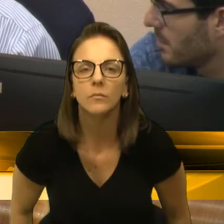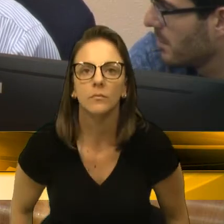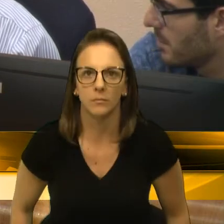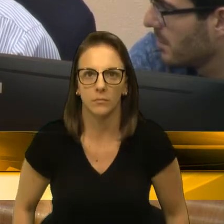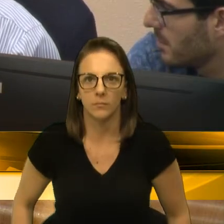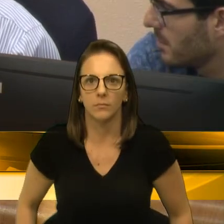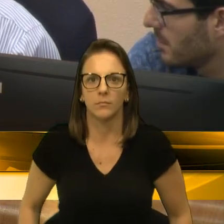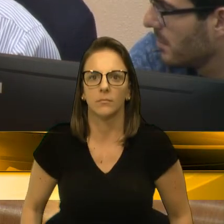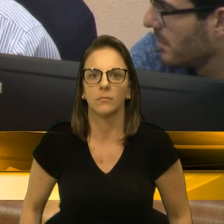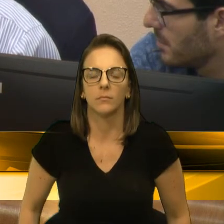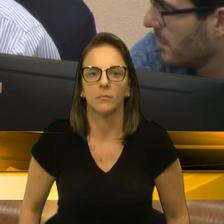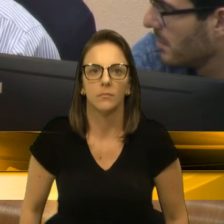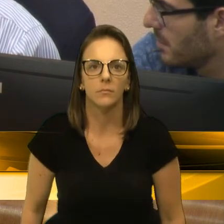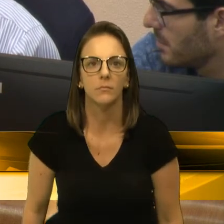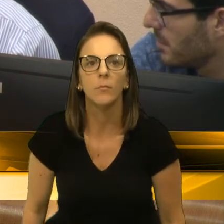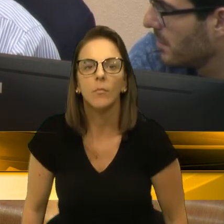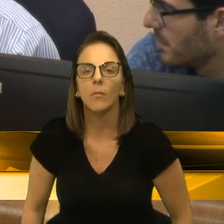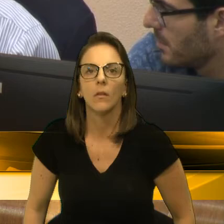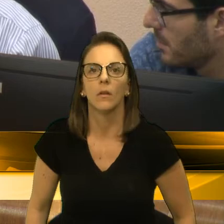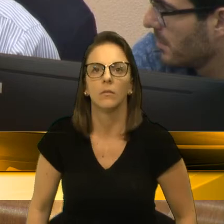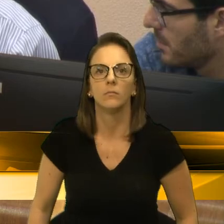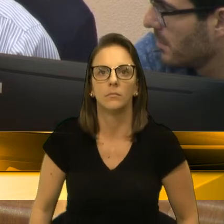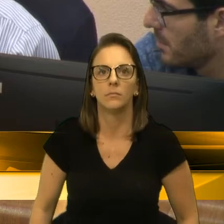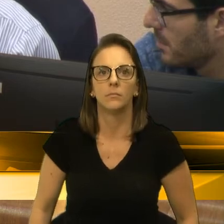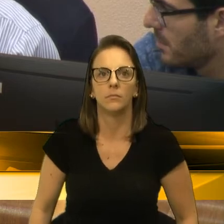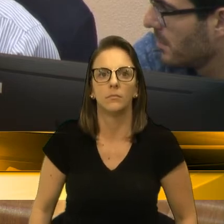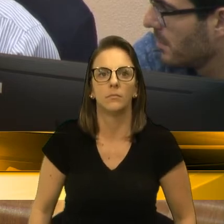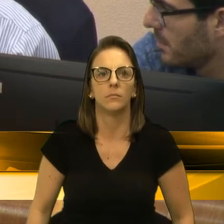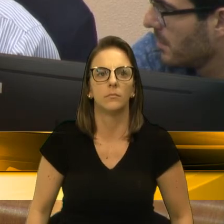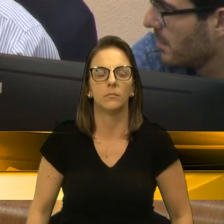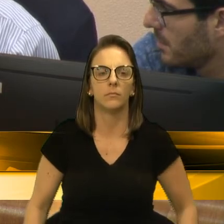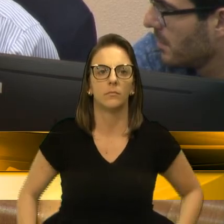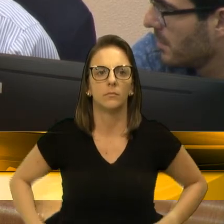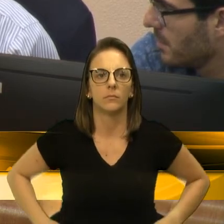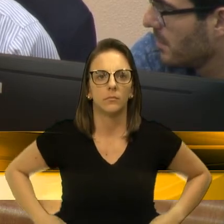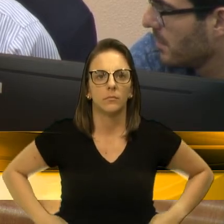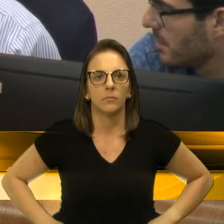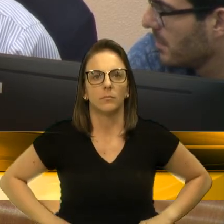de possíveis irregularidades, visto que, no arrazoado da peça denunciatória das folhas